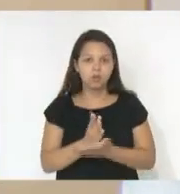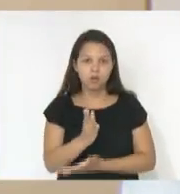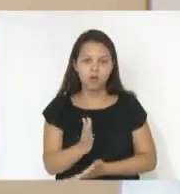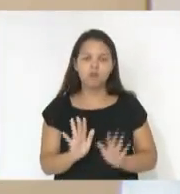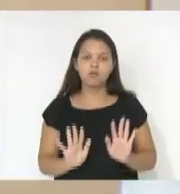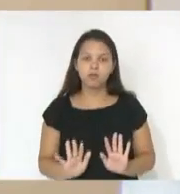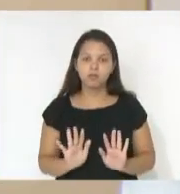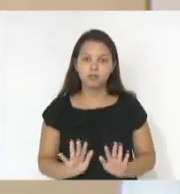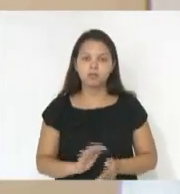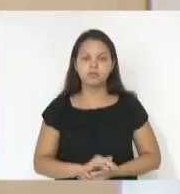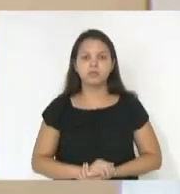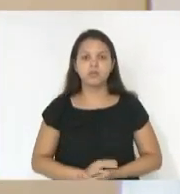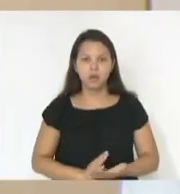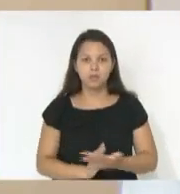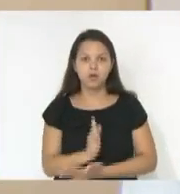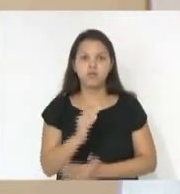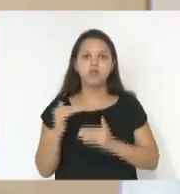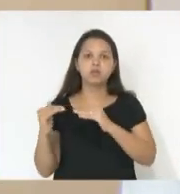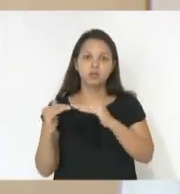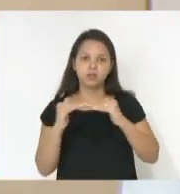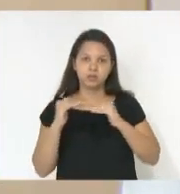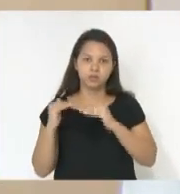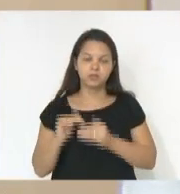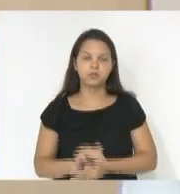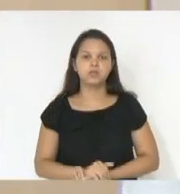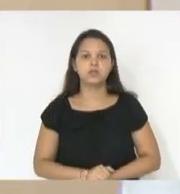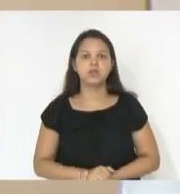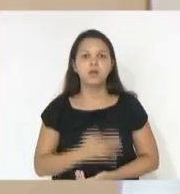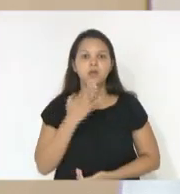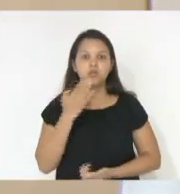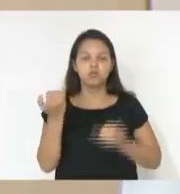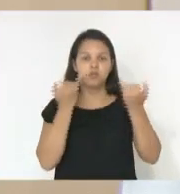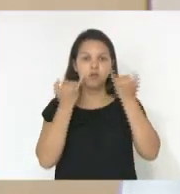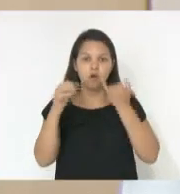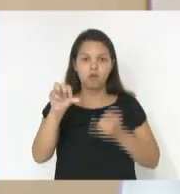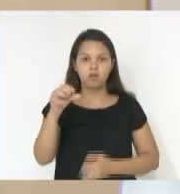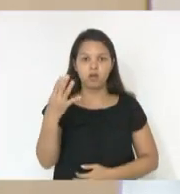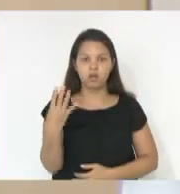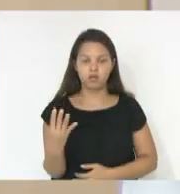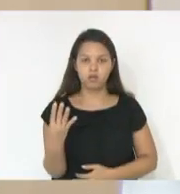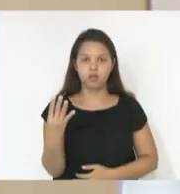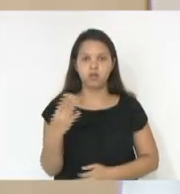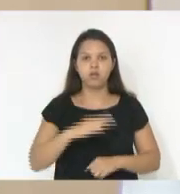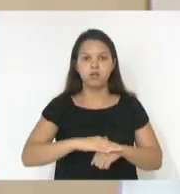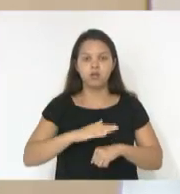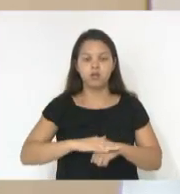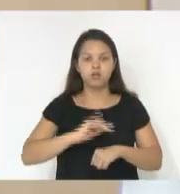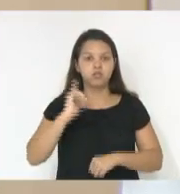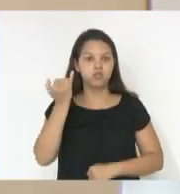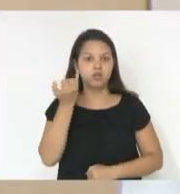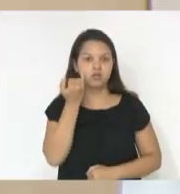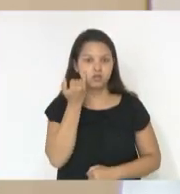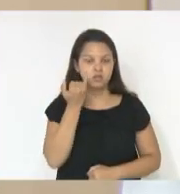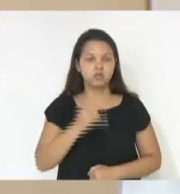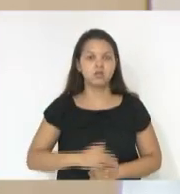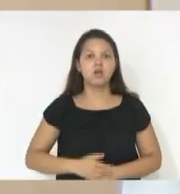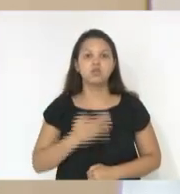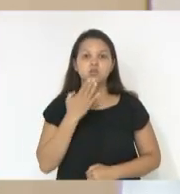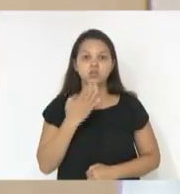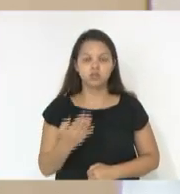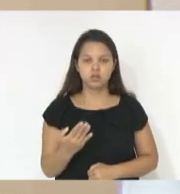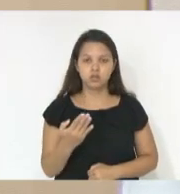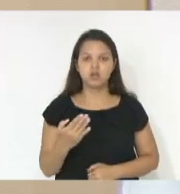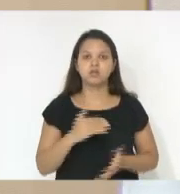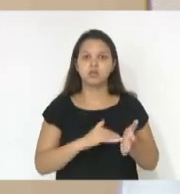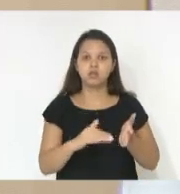encontram. Aprovado por unanimidade. Pedido de informação 94, autor deputado Gessé Lopes, solicitando ao secretário de